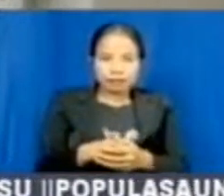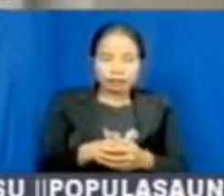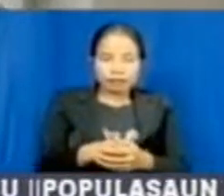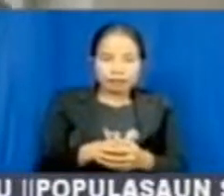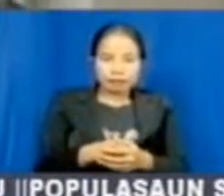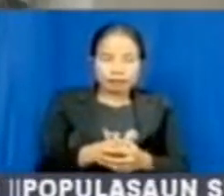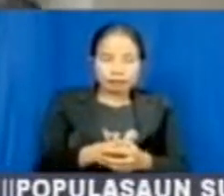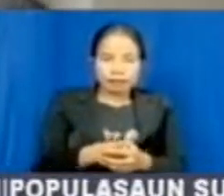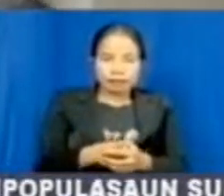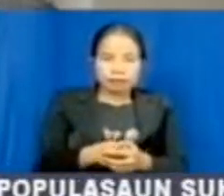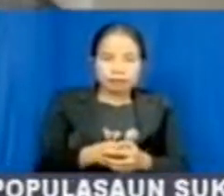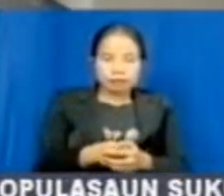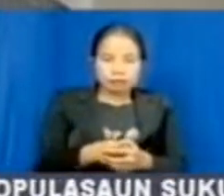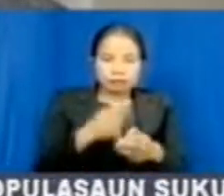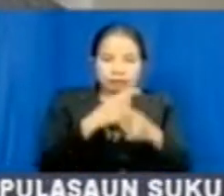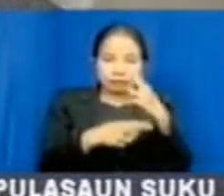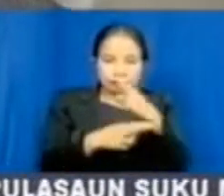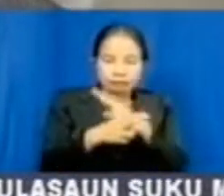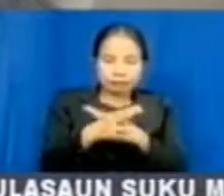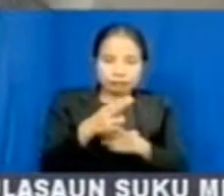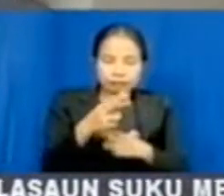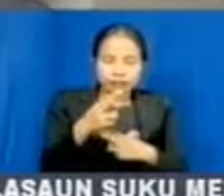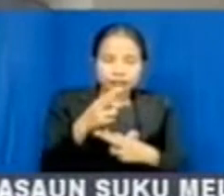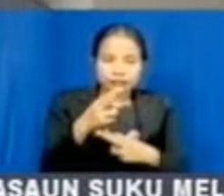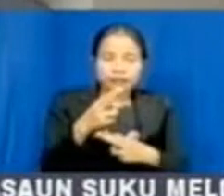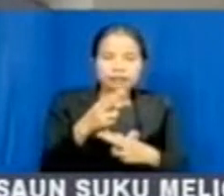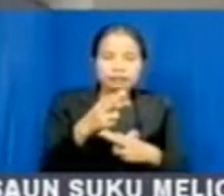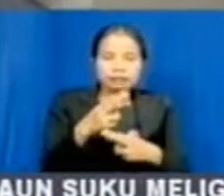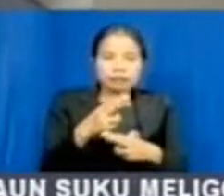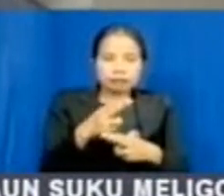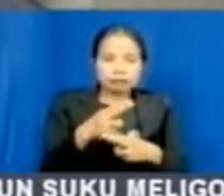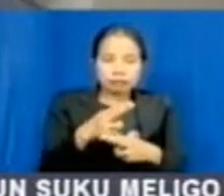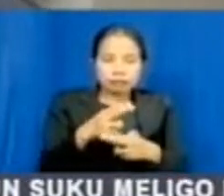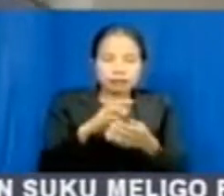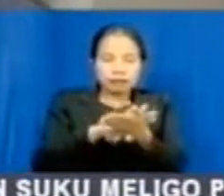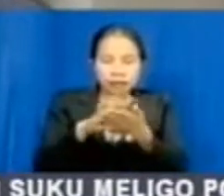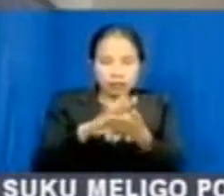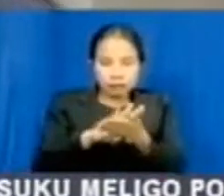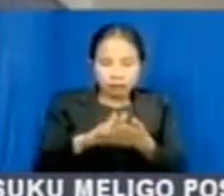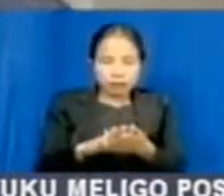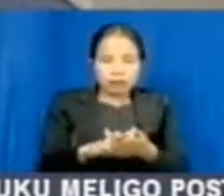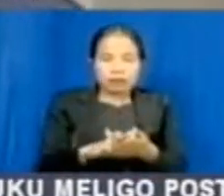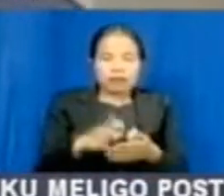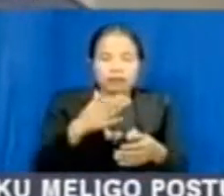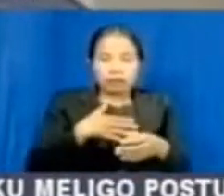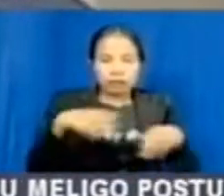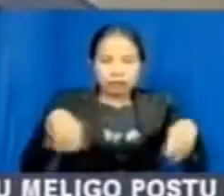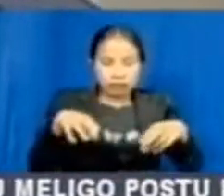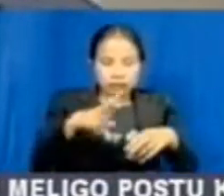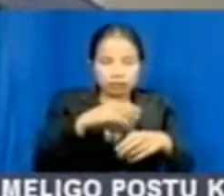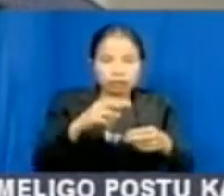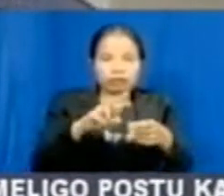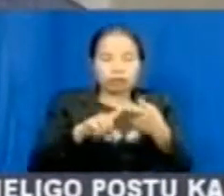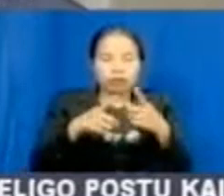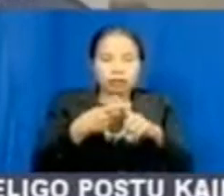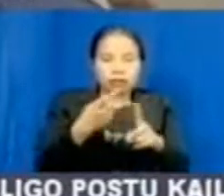hand hygiene o fase be sada lima nebe mak hygiene idane hanu projeto yang mas hanu kolega khusus hospital Maubici